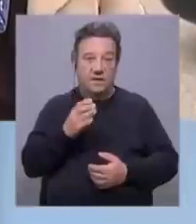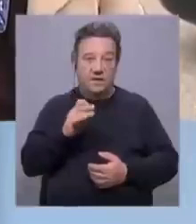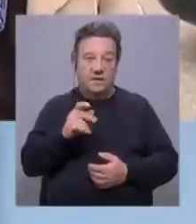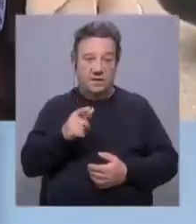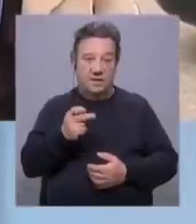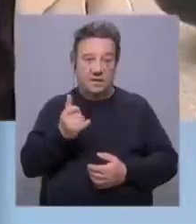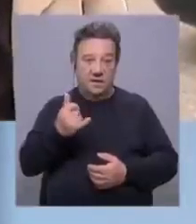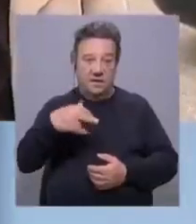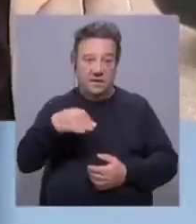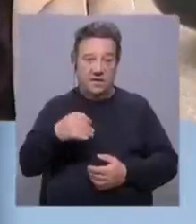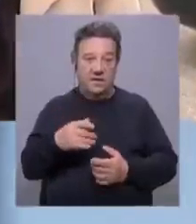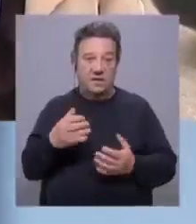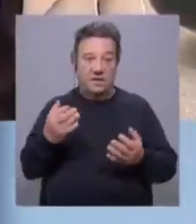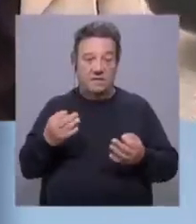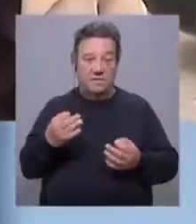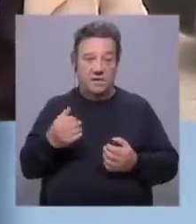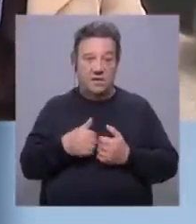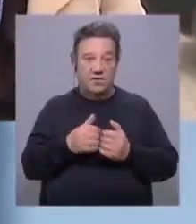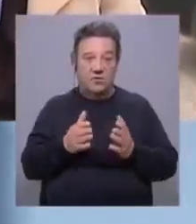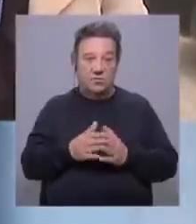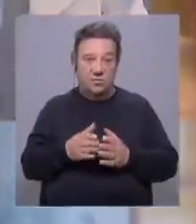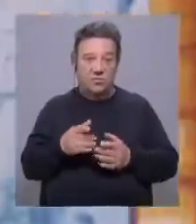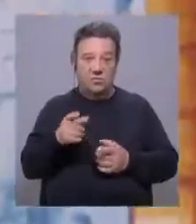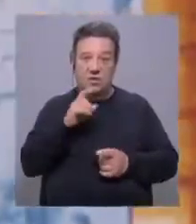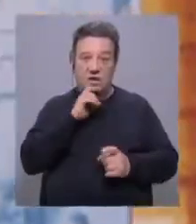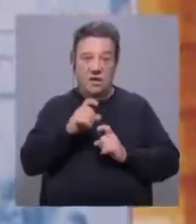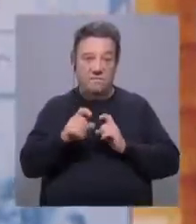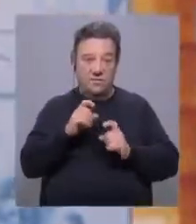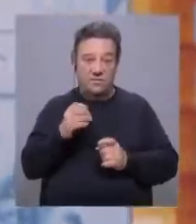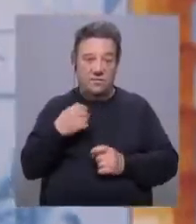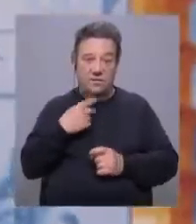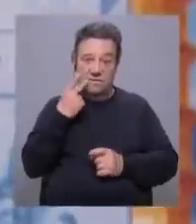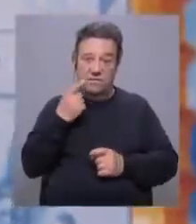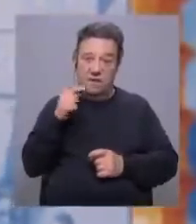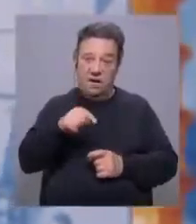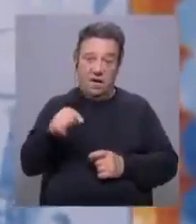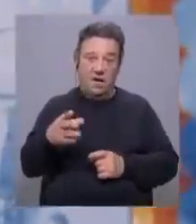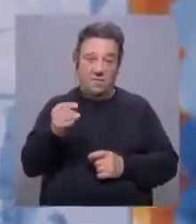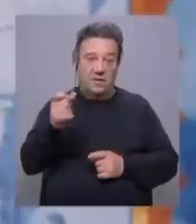Cada Vez. Apesar de todos os avisos, pelo que vemos, ainda há